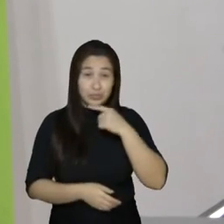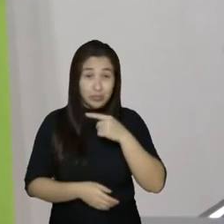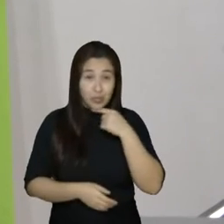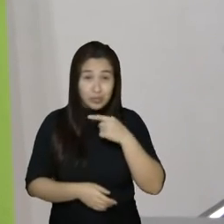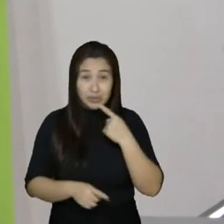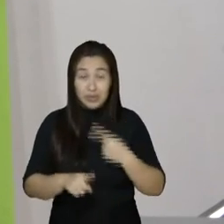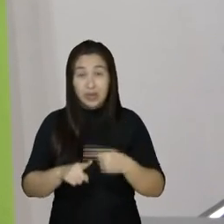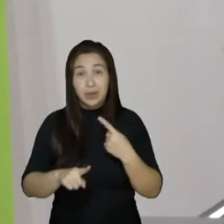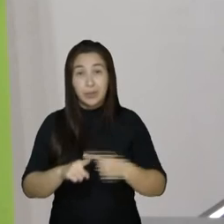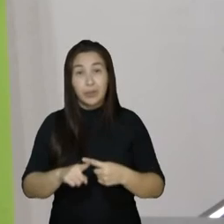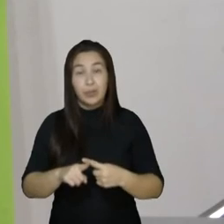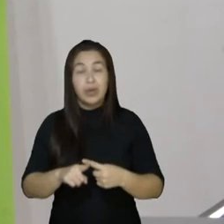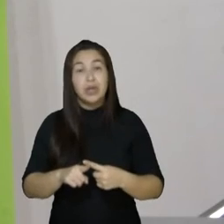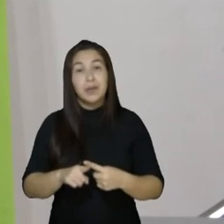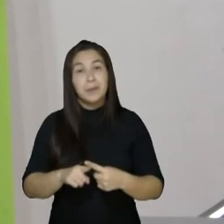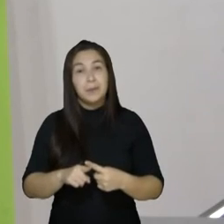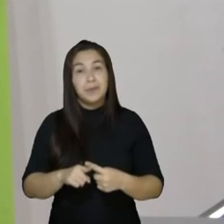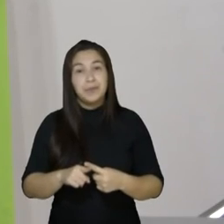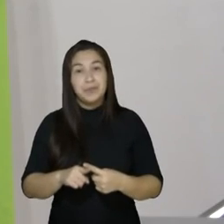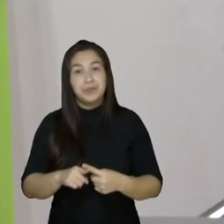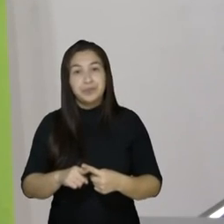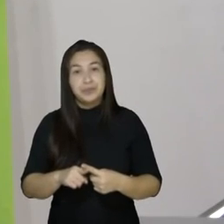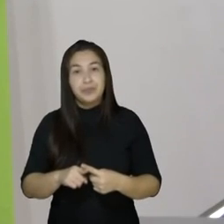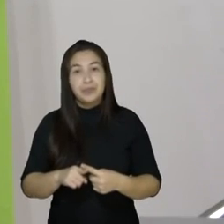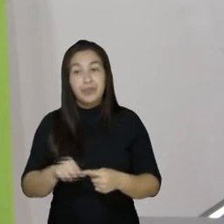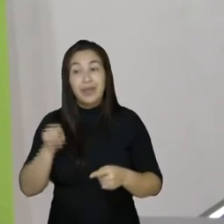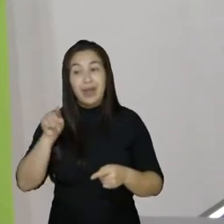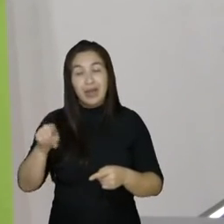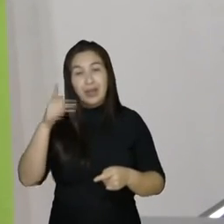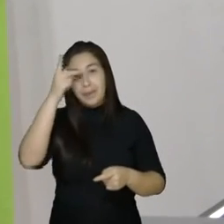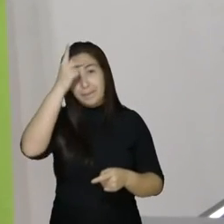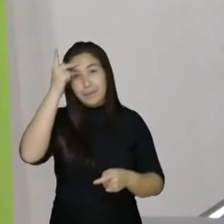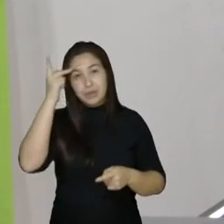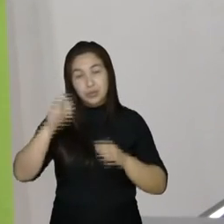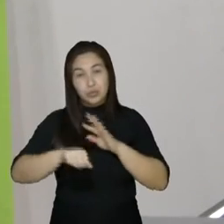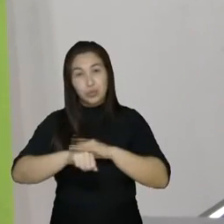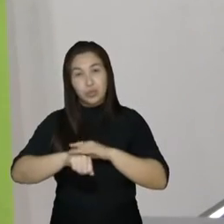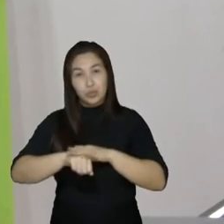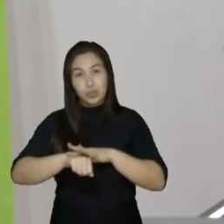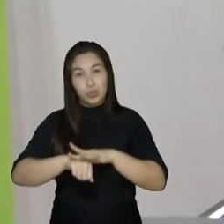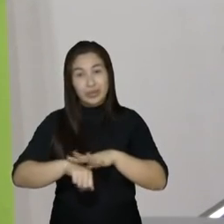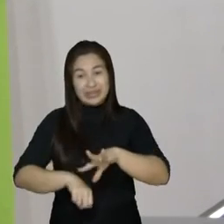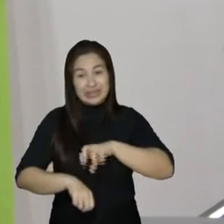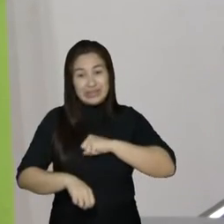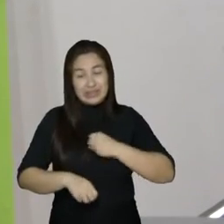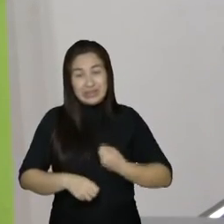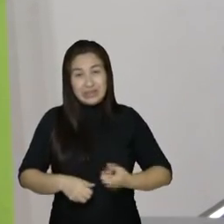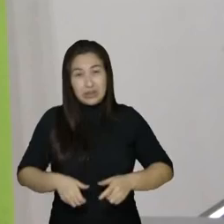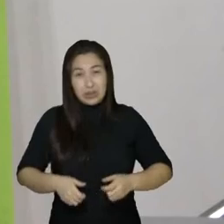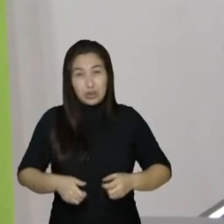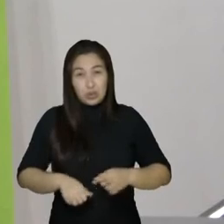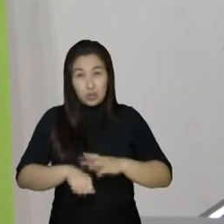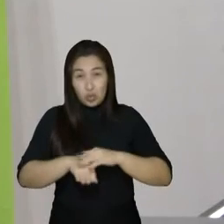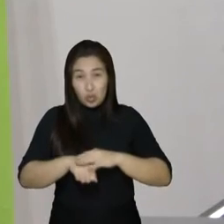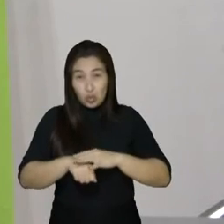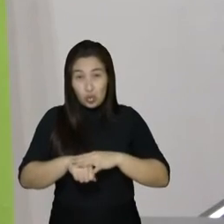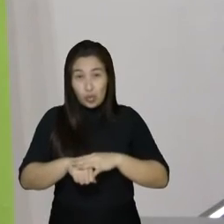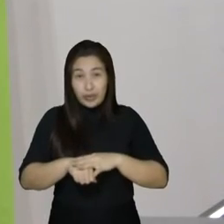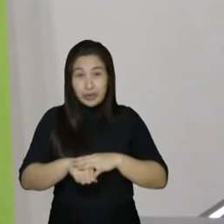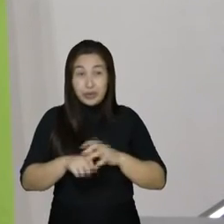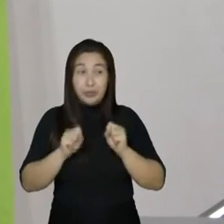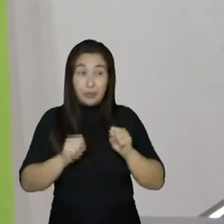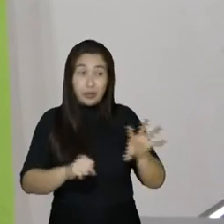ia colocar um paciente com uma infecção correndo o risco de pegar o